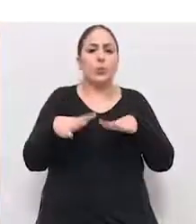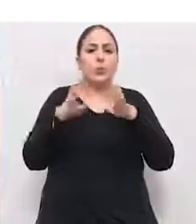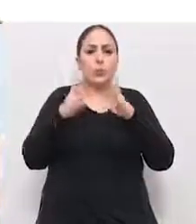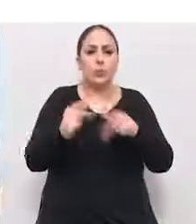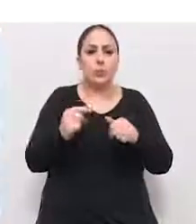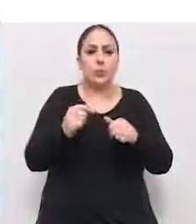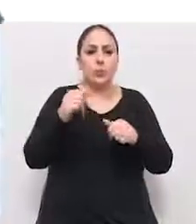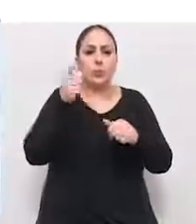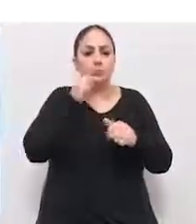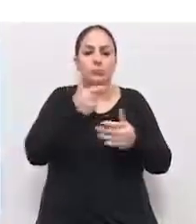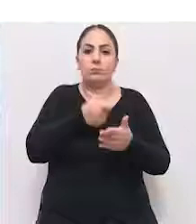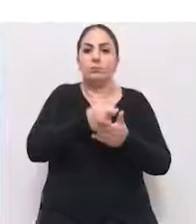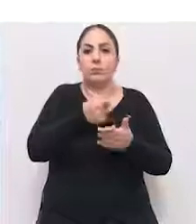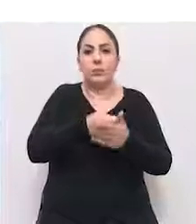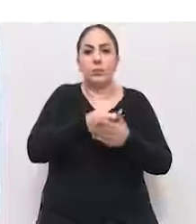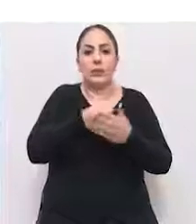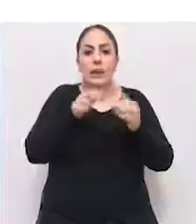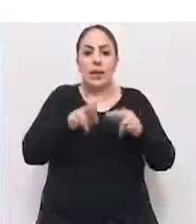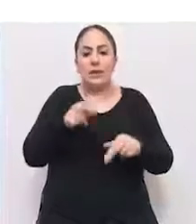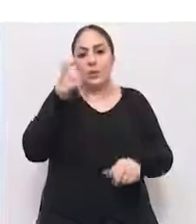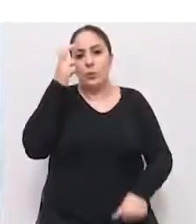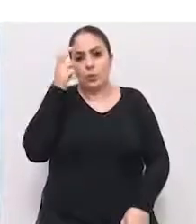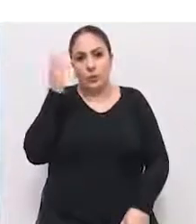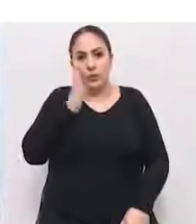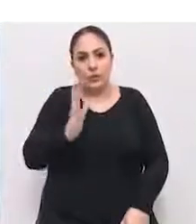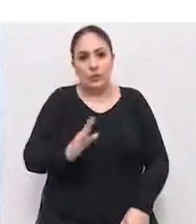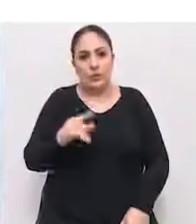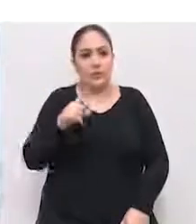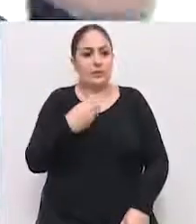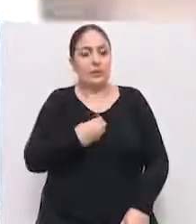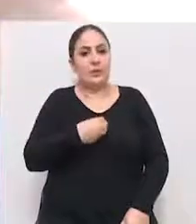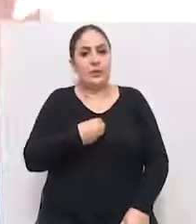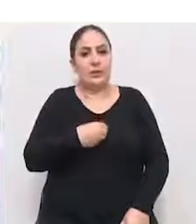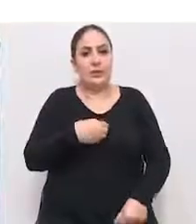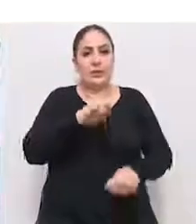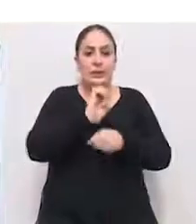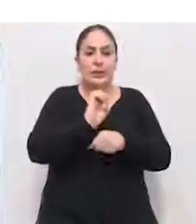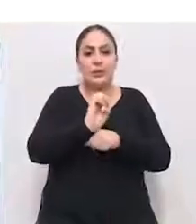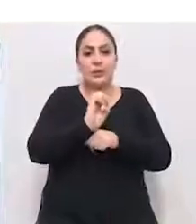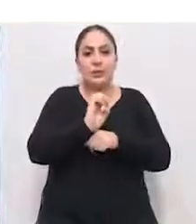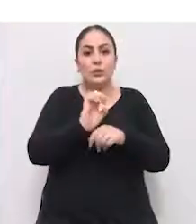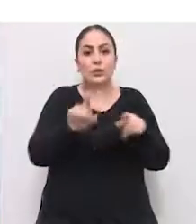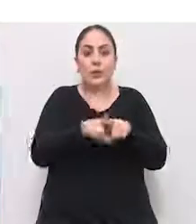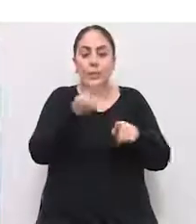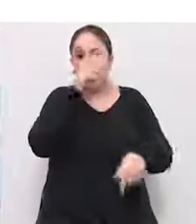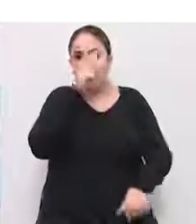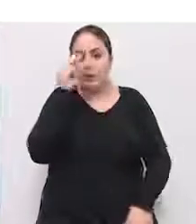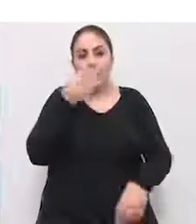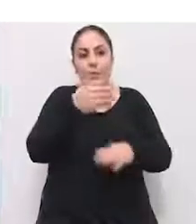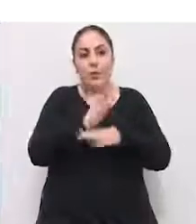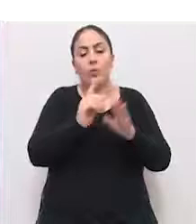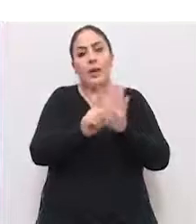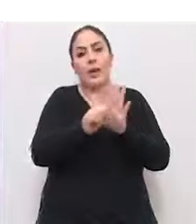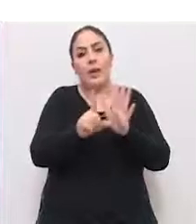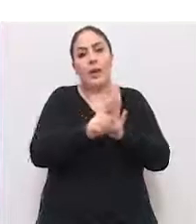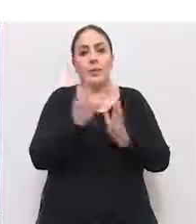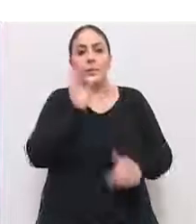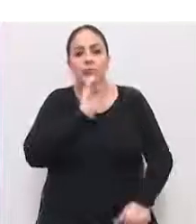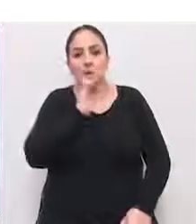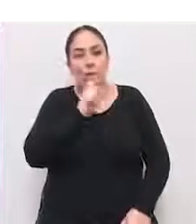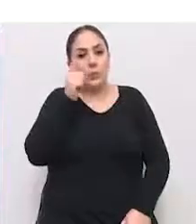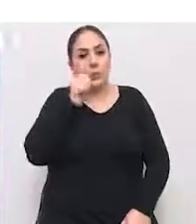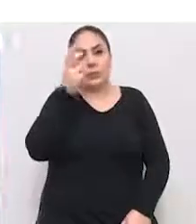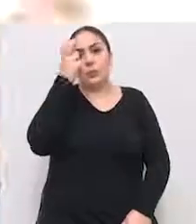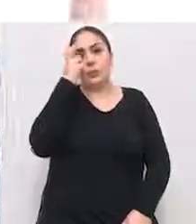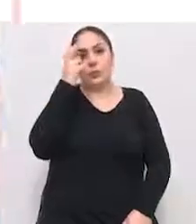se mobilizou e, com a pressão do setor cultural nacional, estados e municípios, aprovou uma lei emergencial